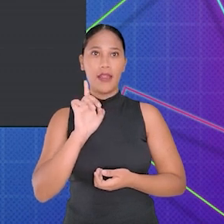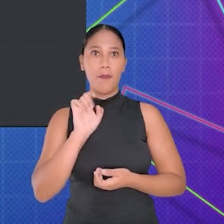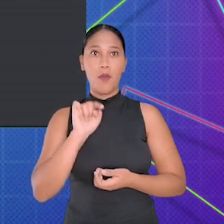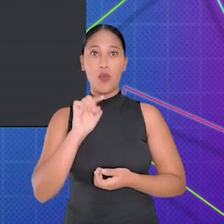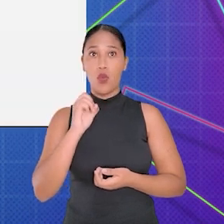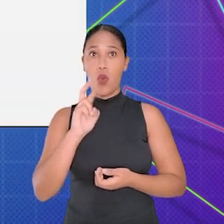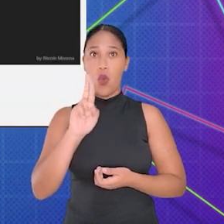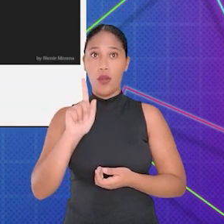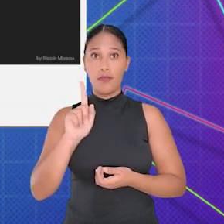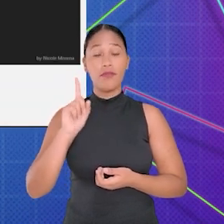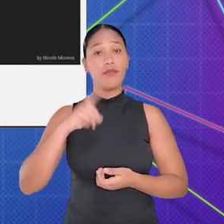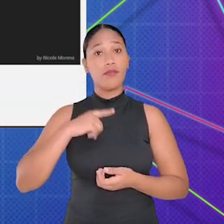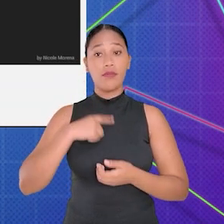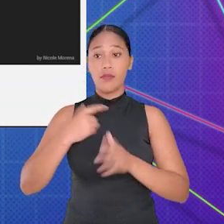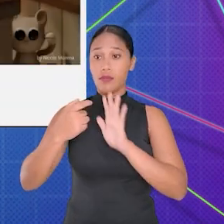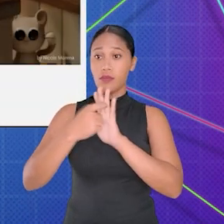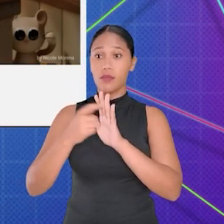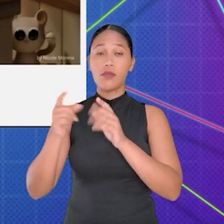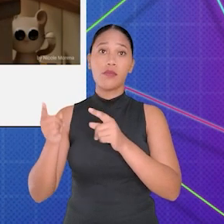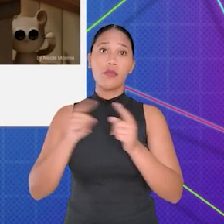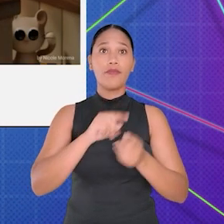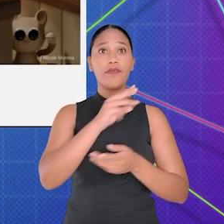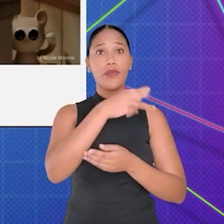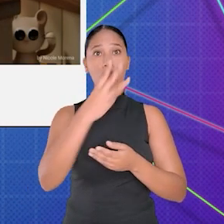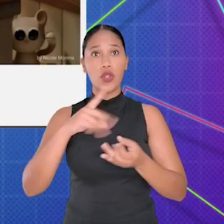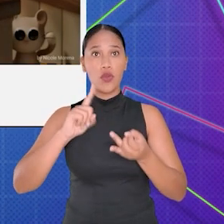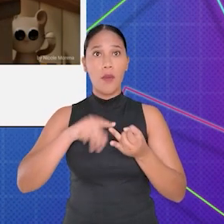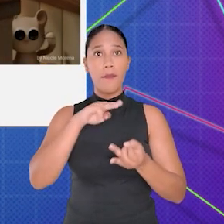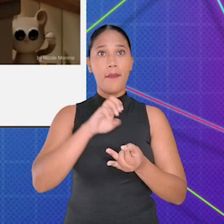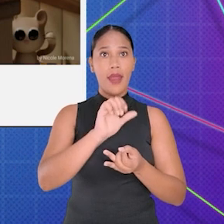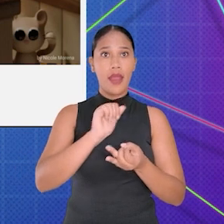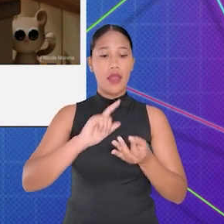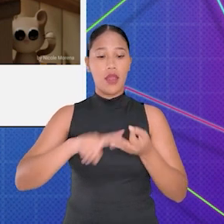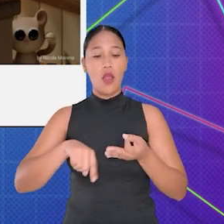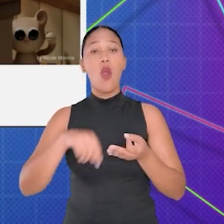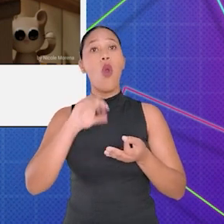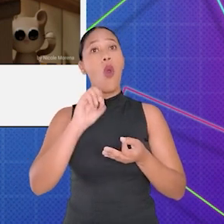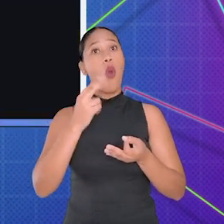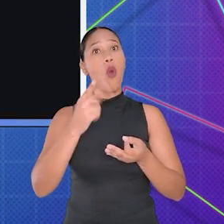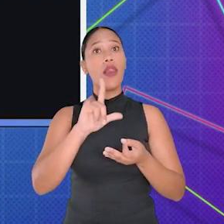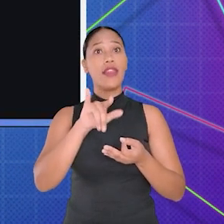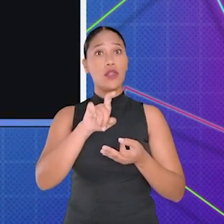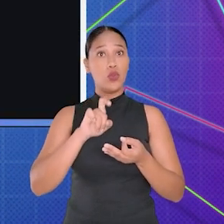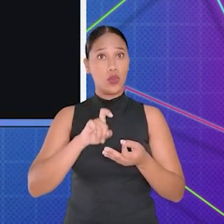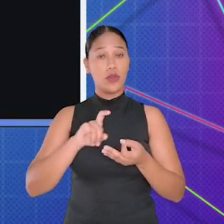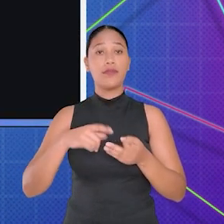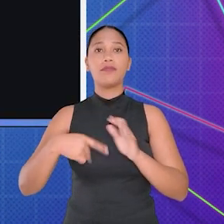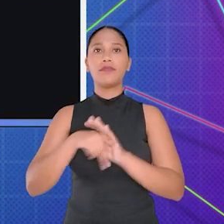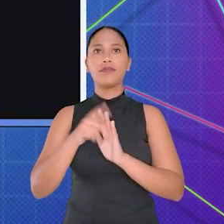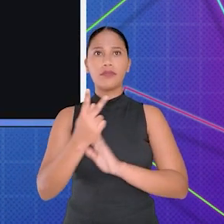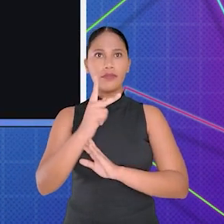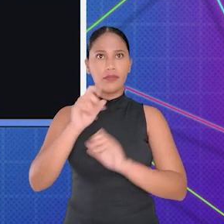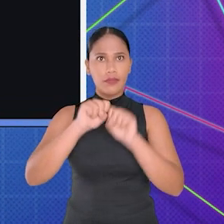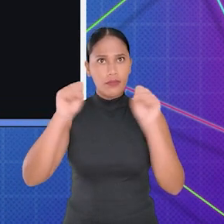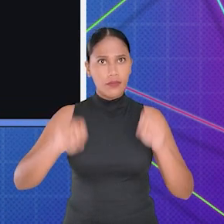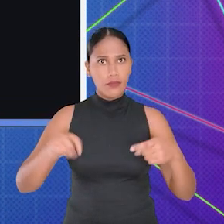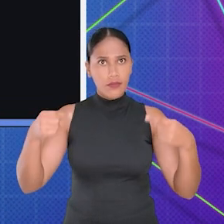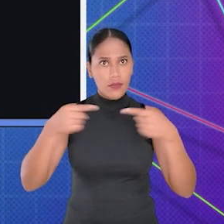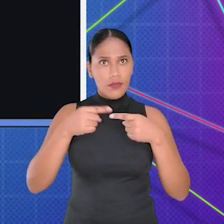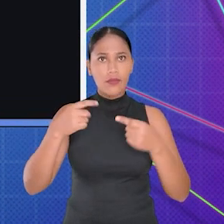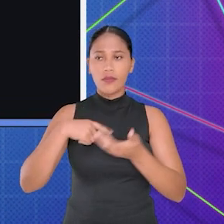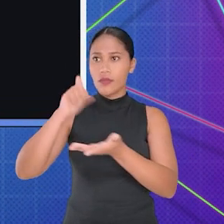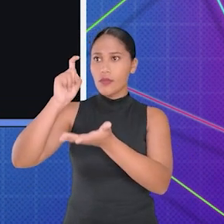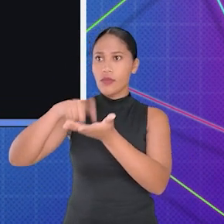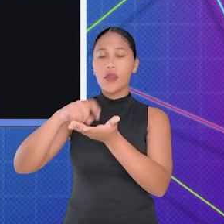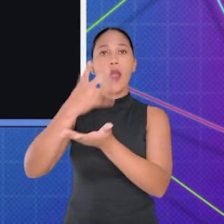você irá encontrar a opção de download do software para o Windows, Mac ou Linux. Após escolher a opção adequada no seu sistema operacional,